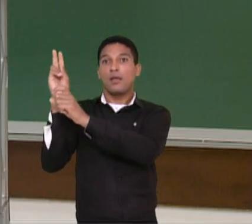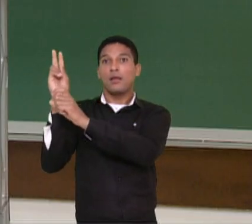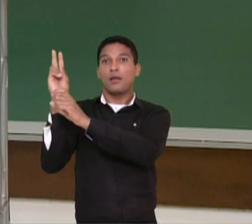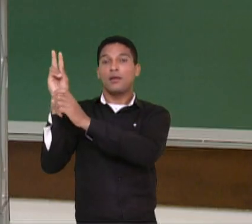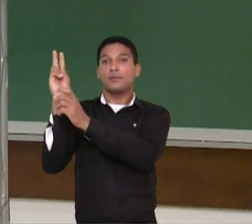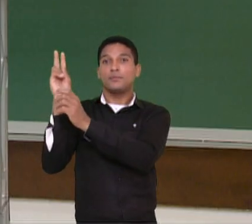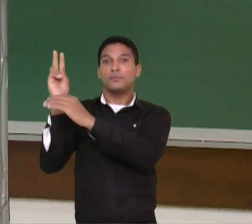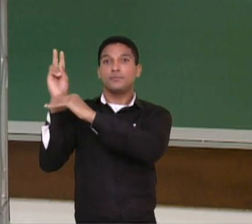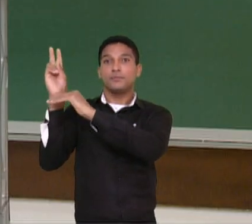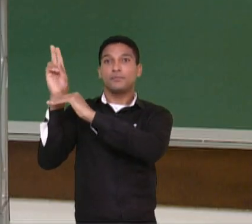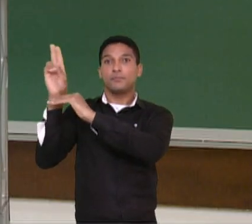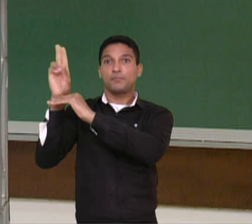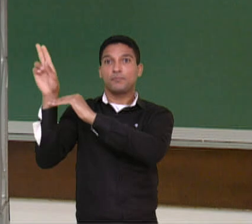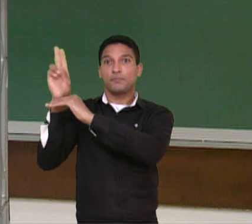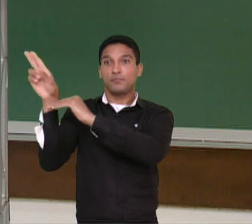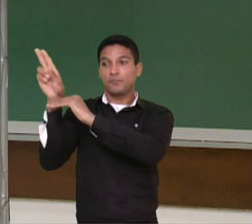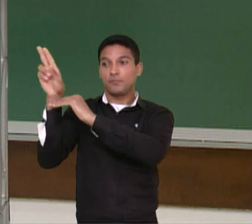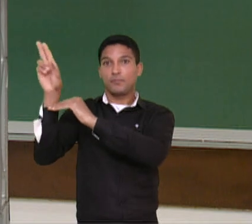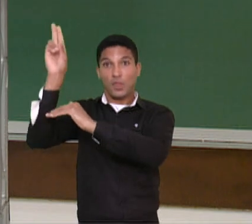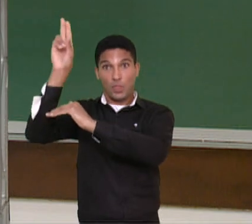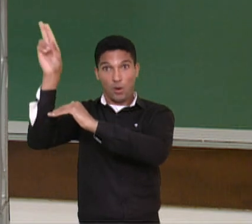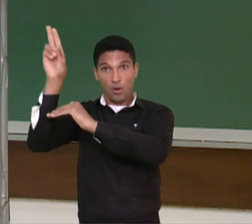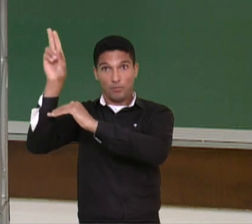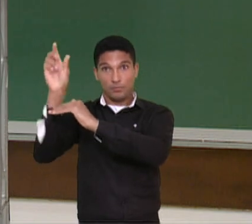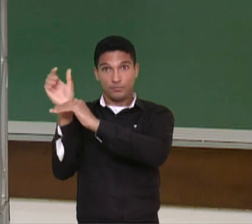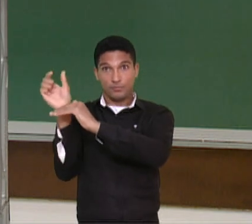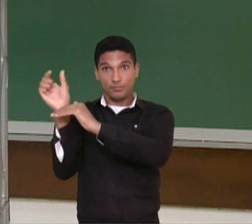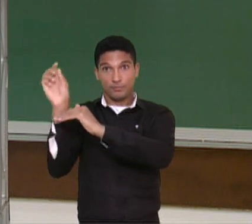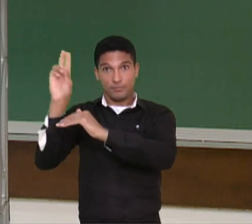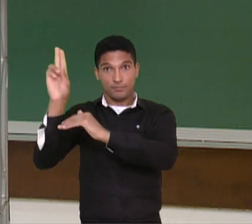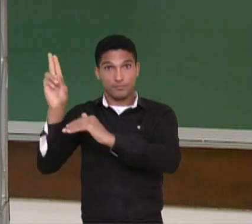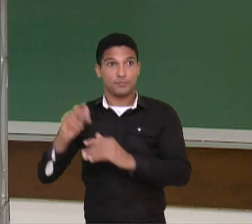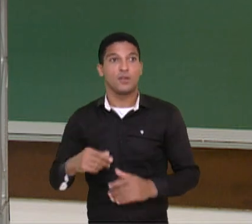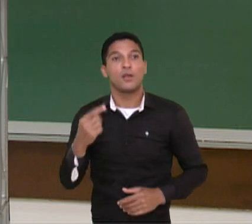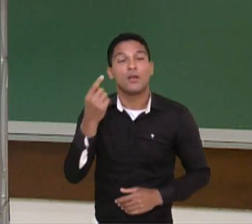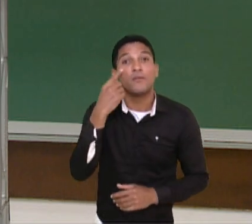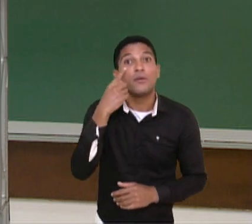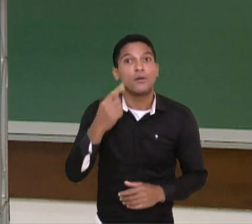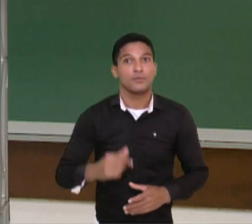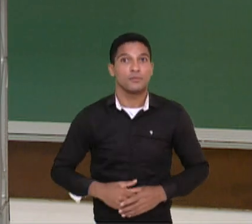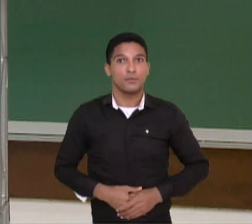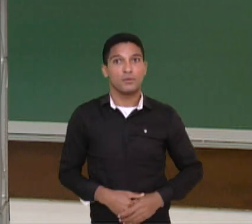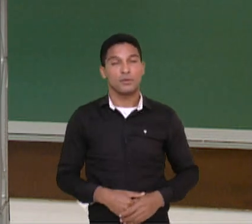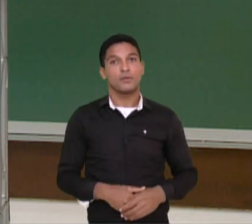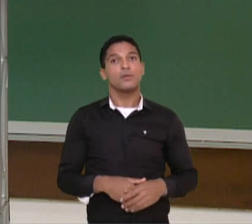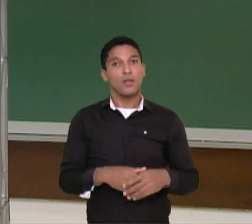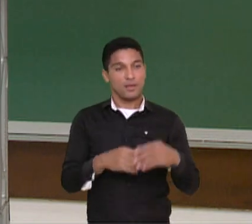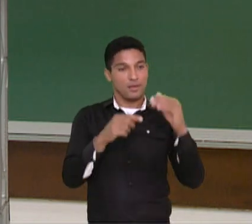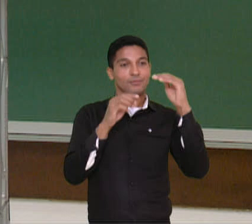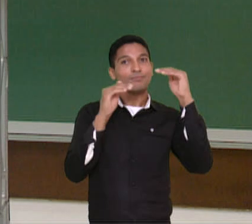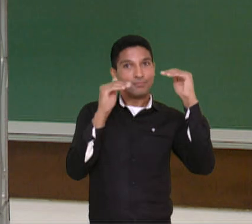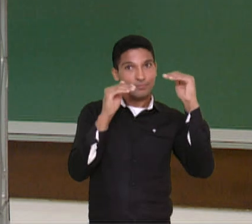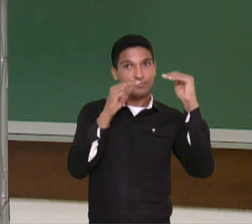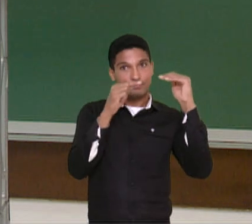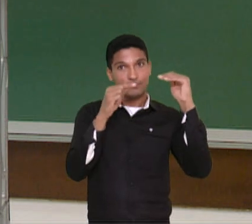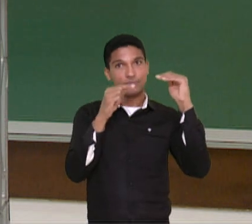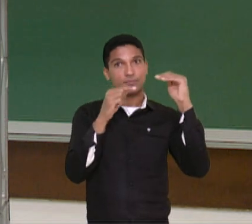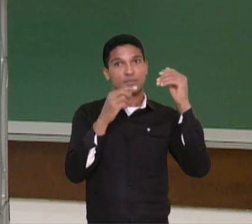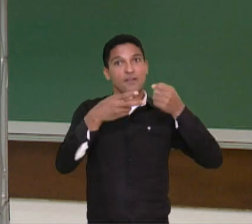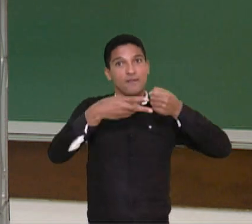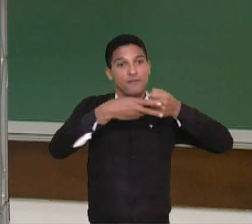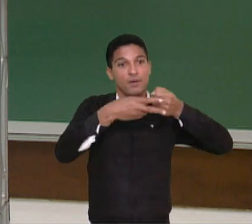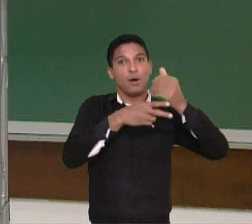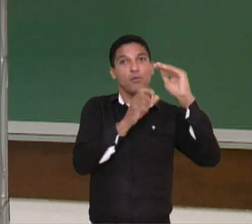quando pensamos na harmonia entre as palavras, há dois princípios muito importantes. A concordância verbal, que é a